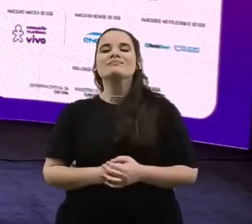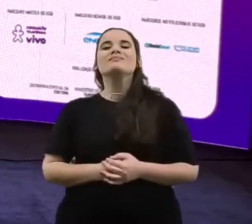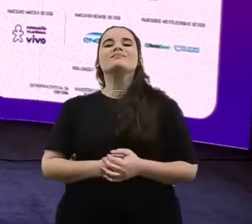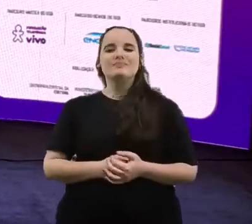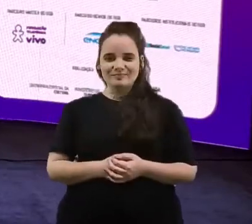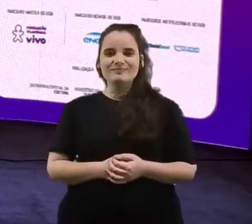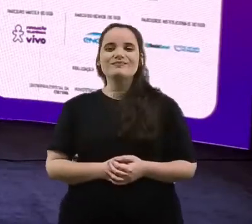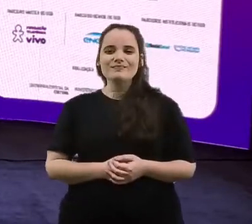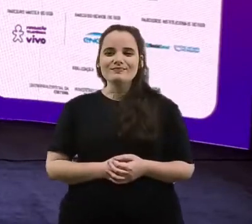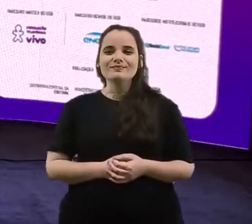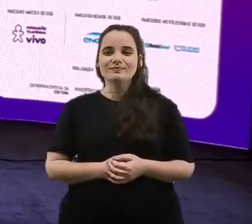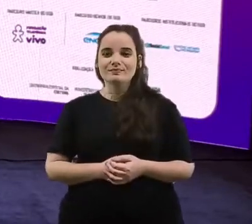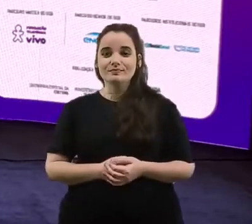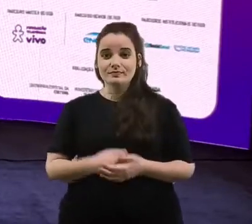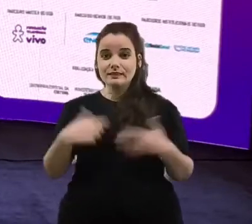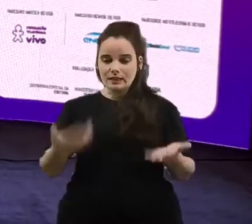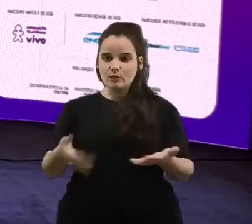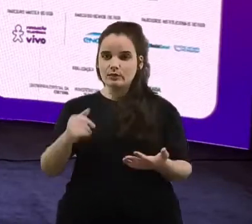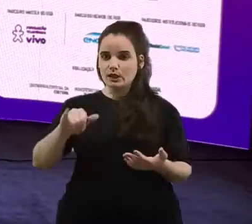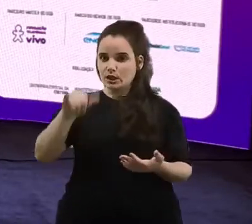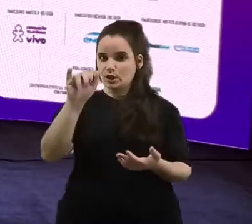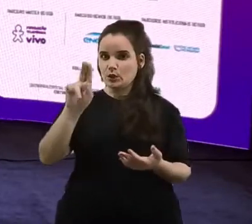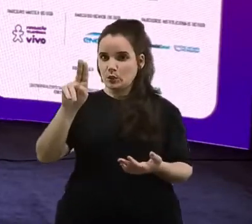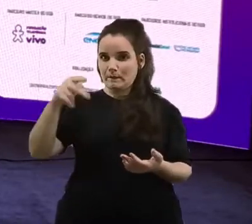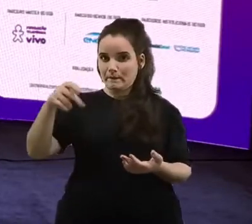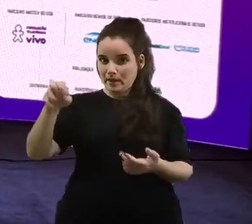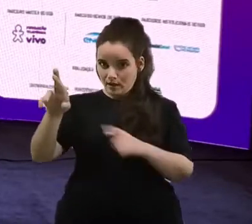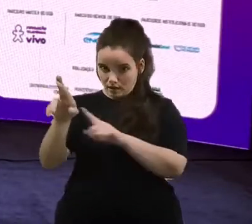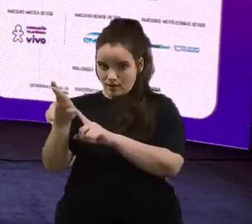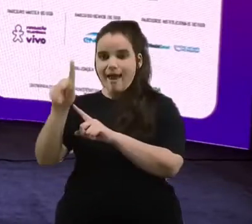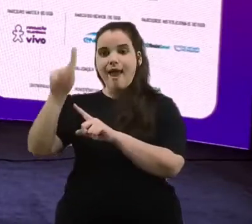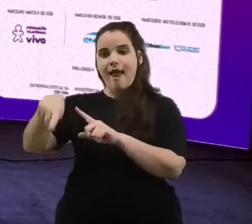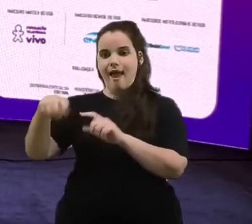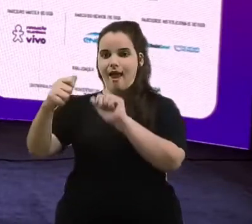O Uper é um aplicativo que ele entrega a